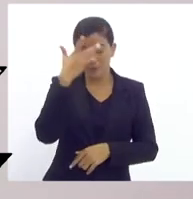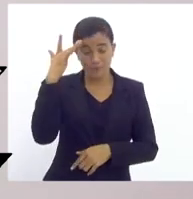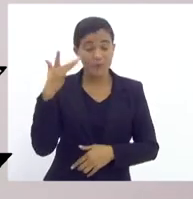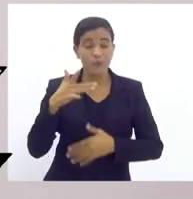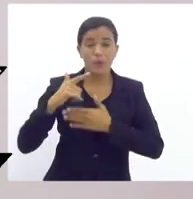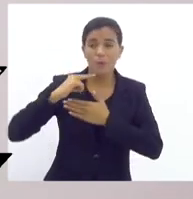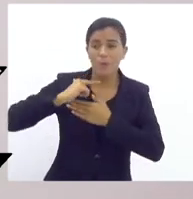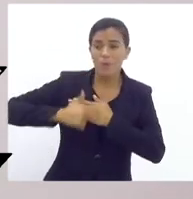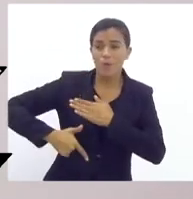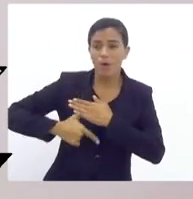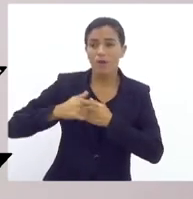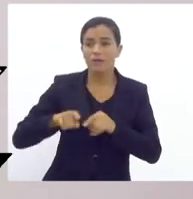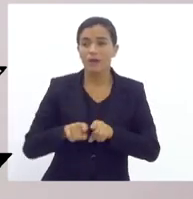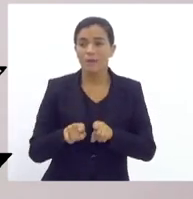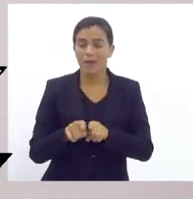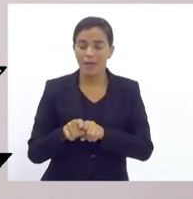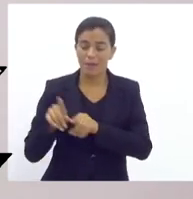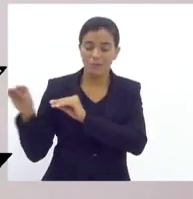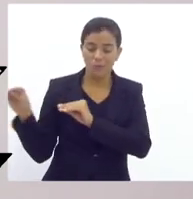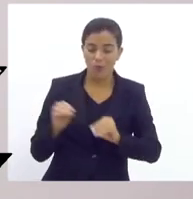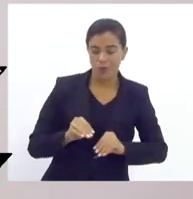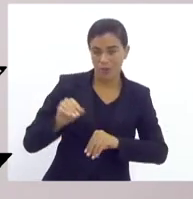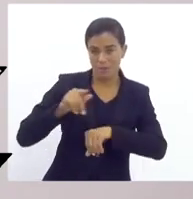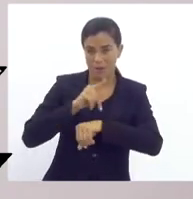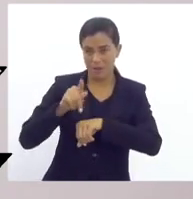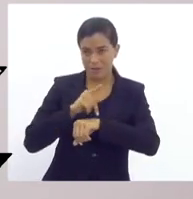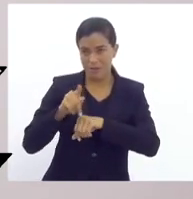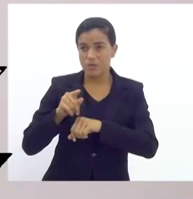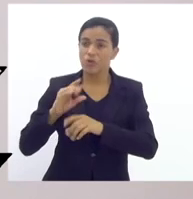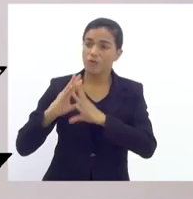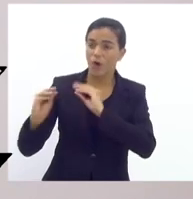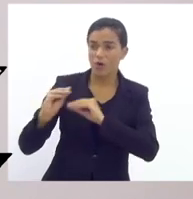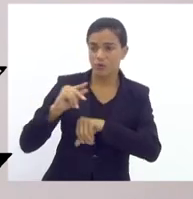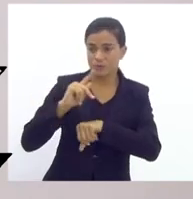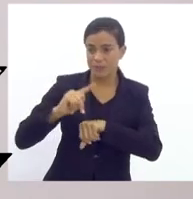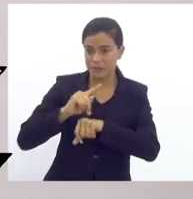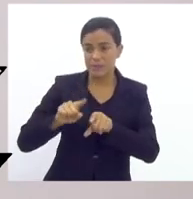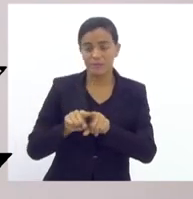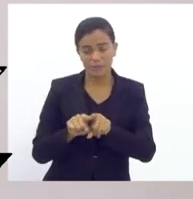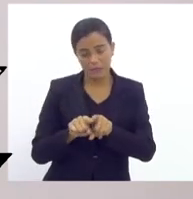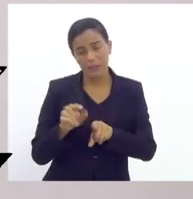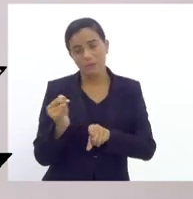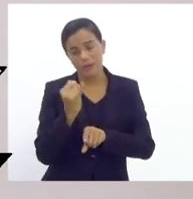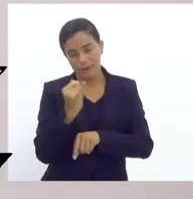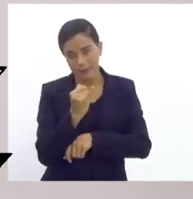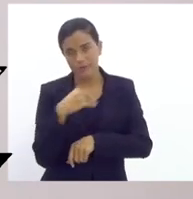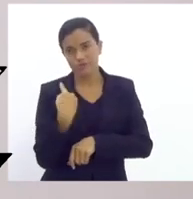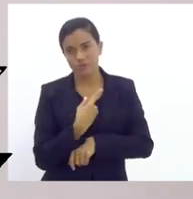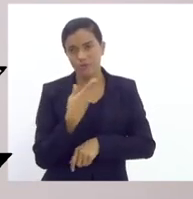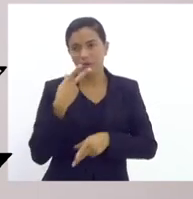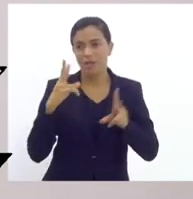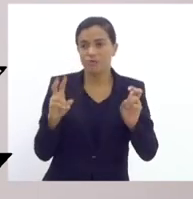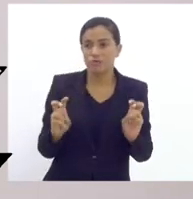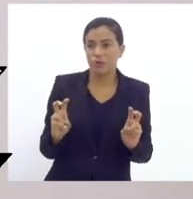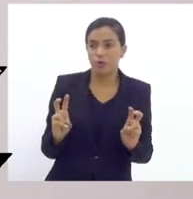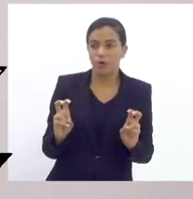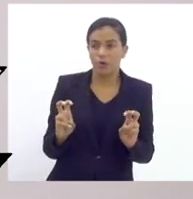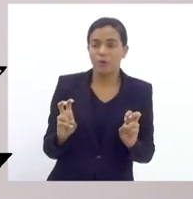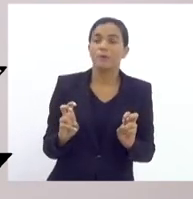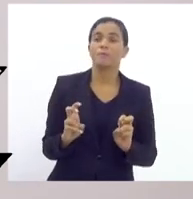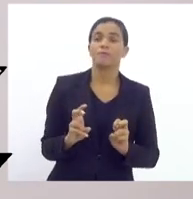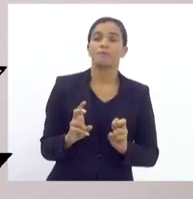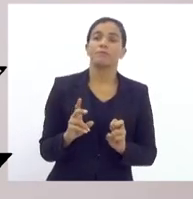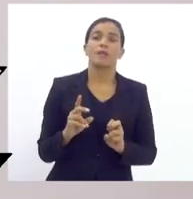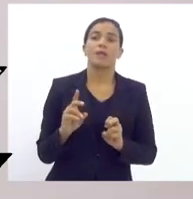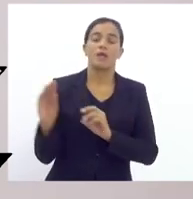enfrentam no acesso ao trabalho aqui mas acho que é importante também a gente colocar que a gente